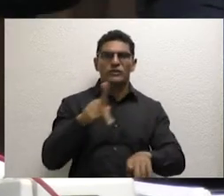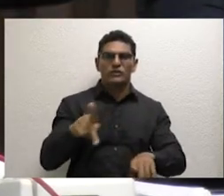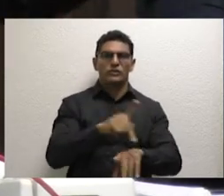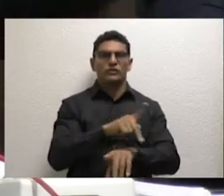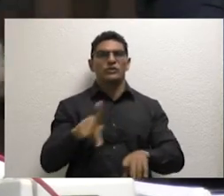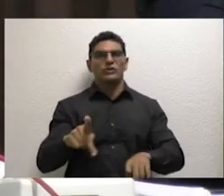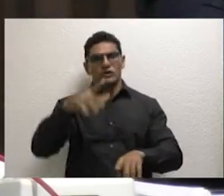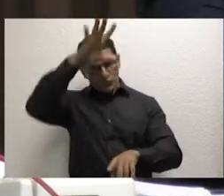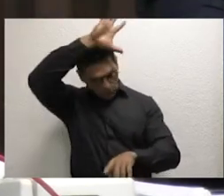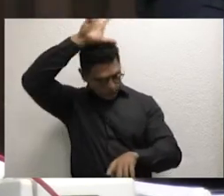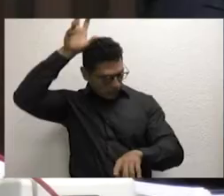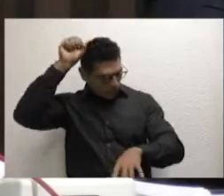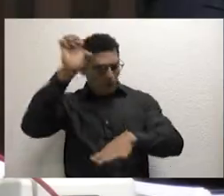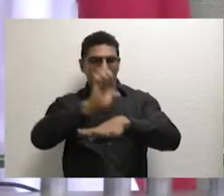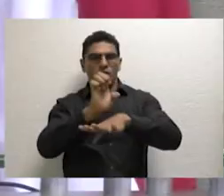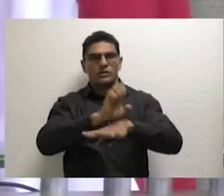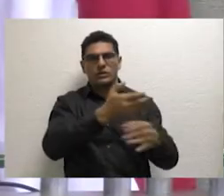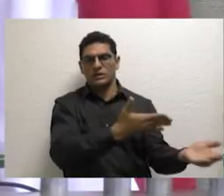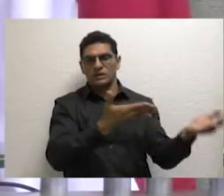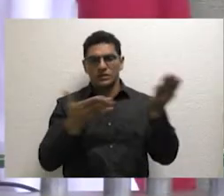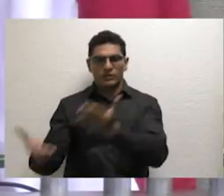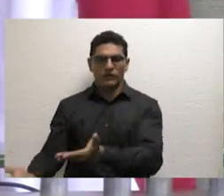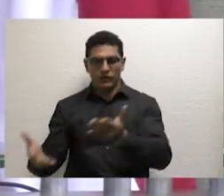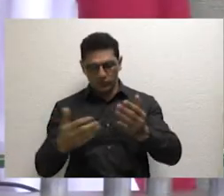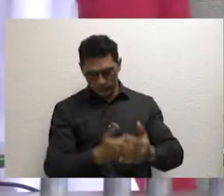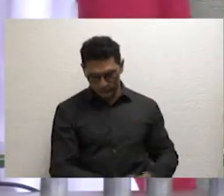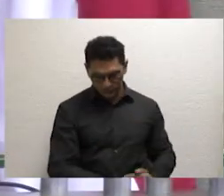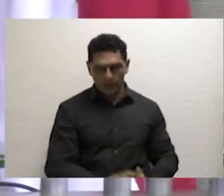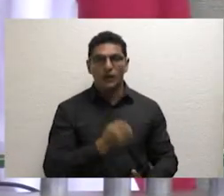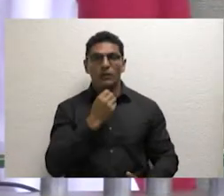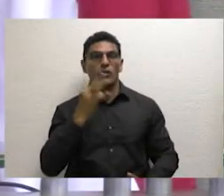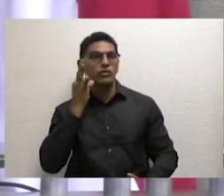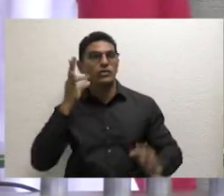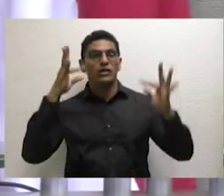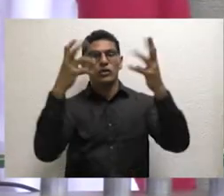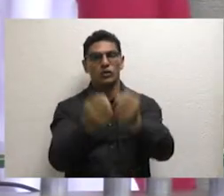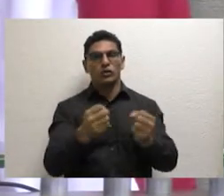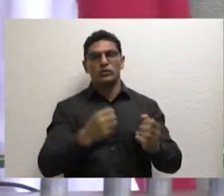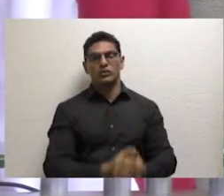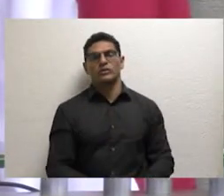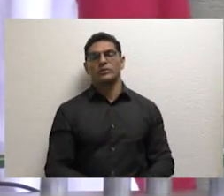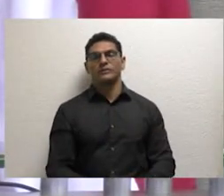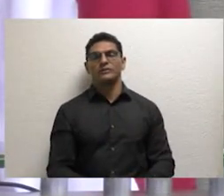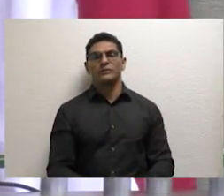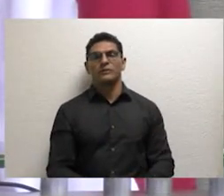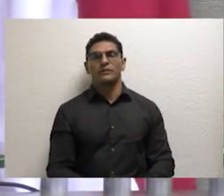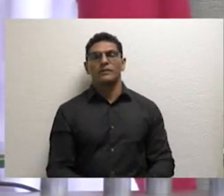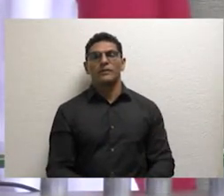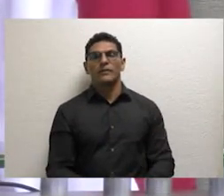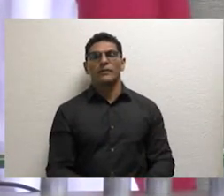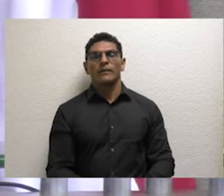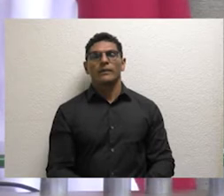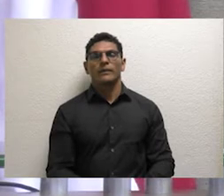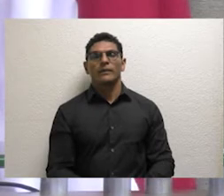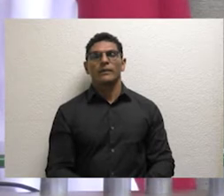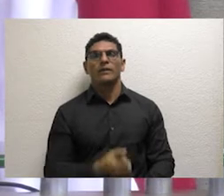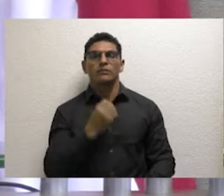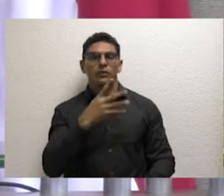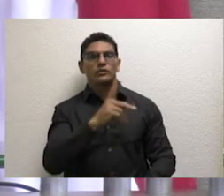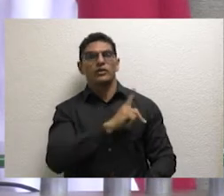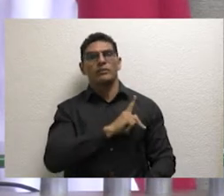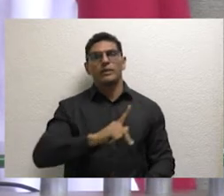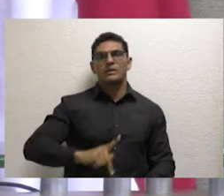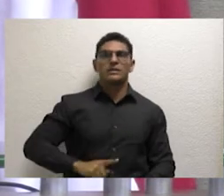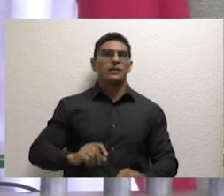Amazonas seja bem vindo bom dia a todos e a todas bom dia presidente